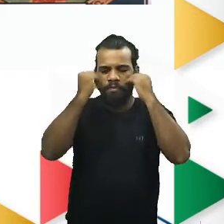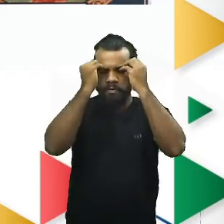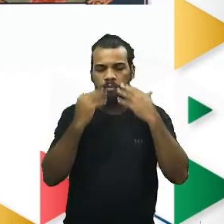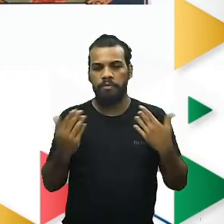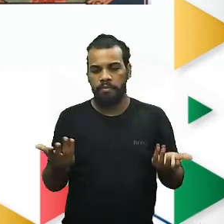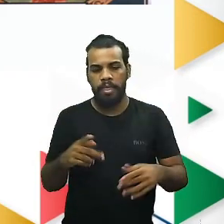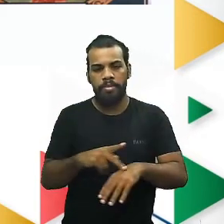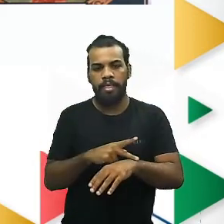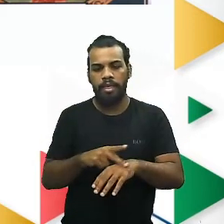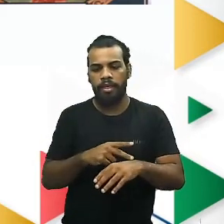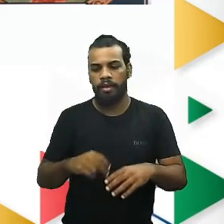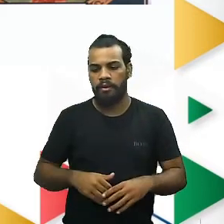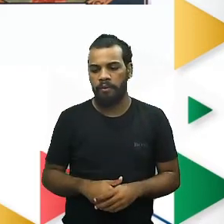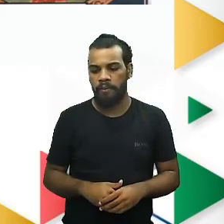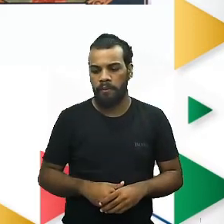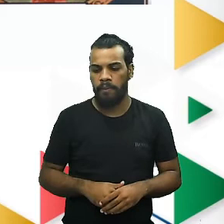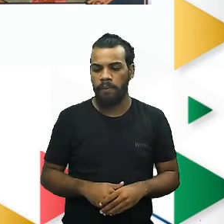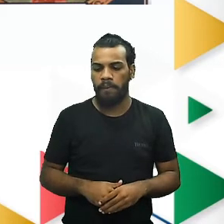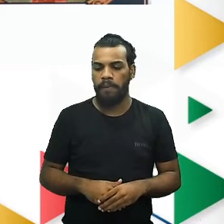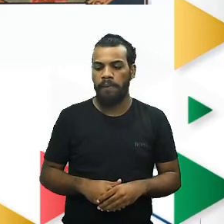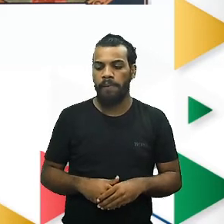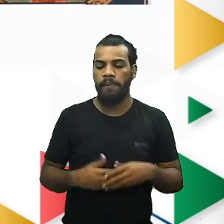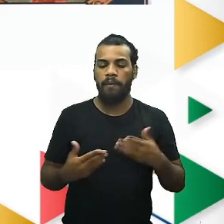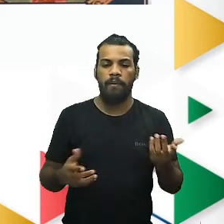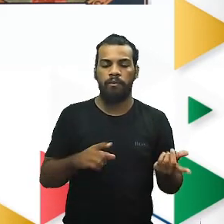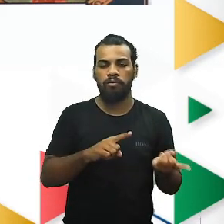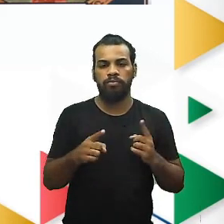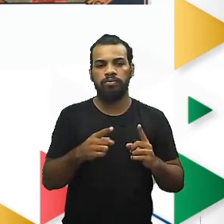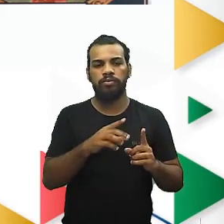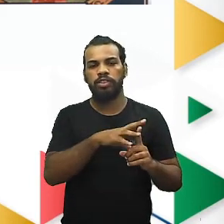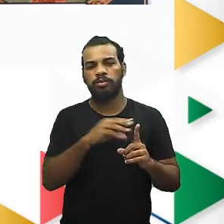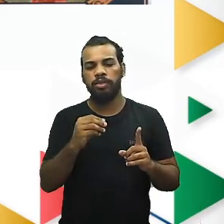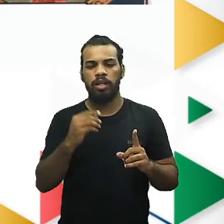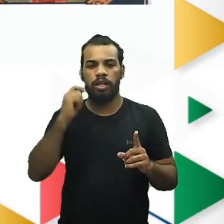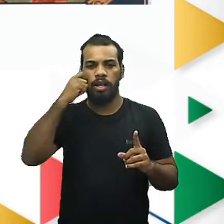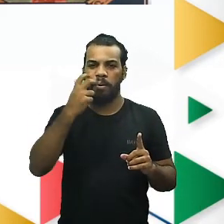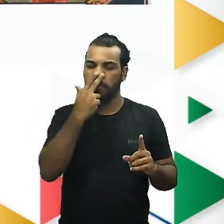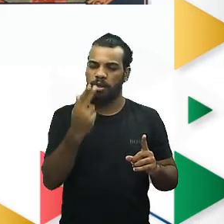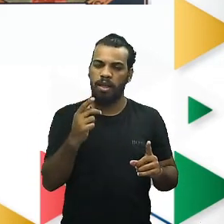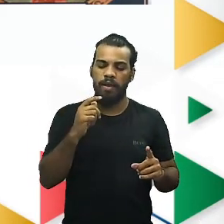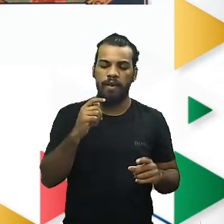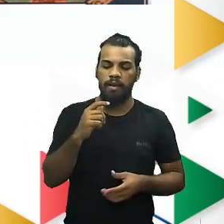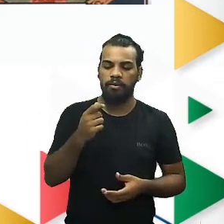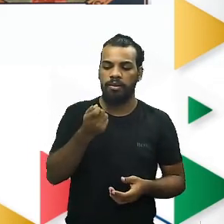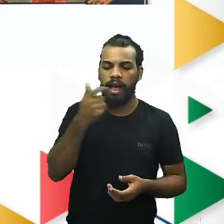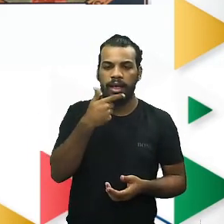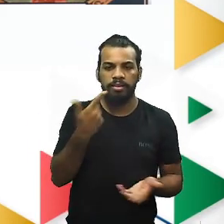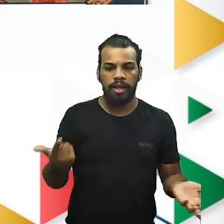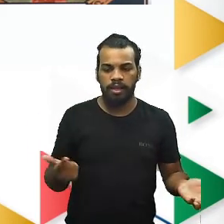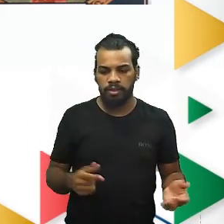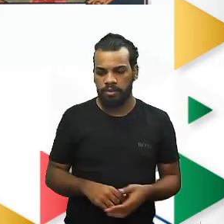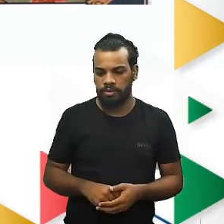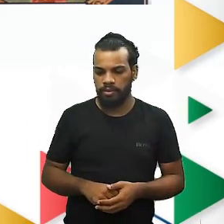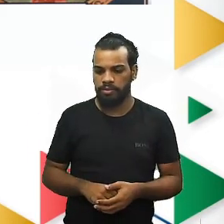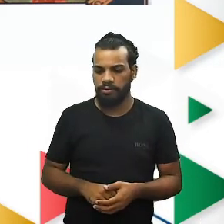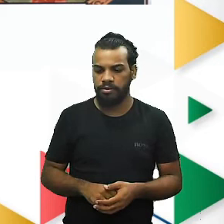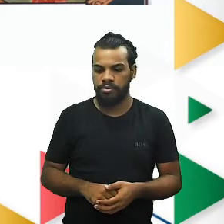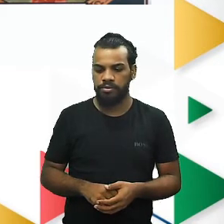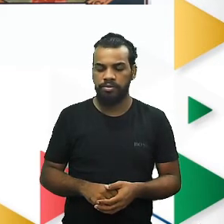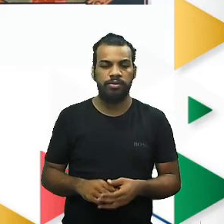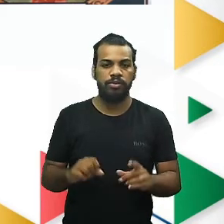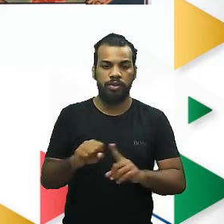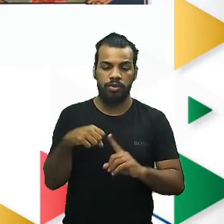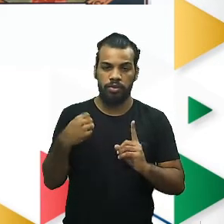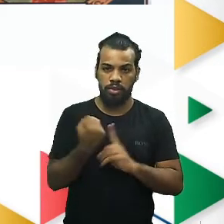de preto. Né? Então, e faziam paródia da vida dos negros, como se aquilo ali fosse engraçado. Então, e como é uma sociedade